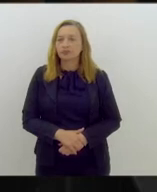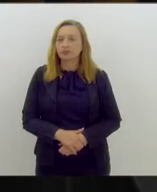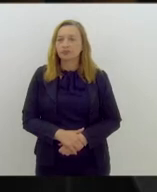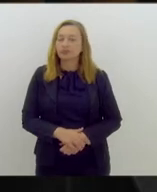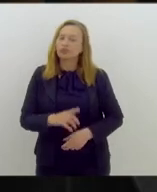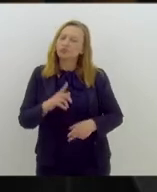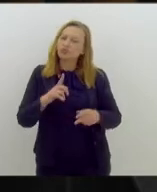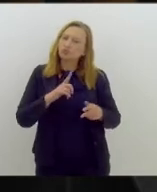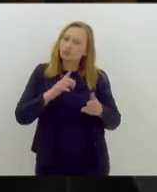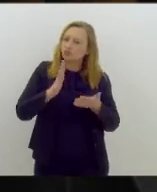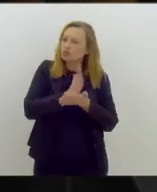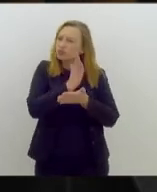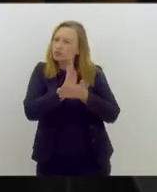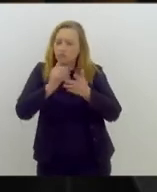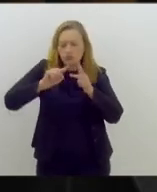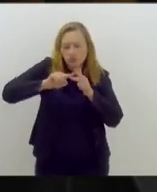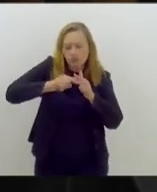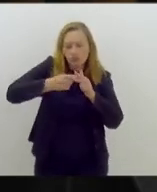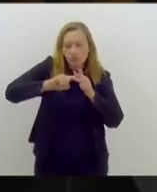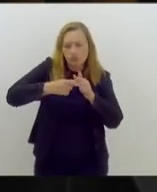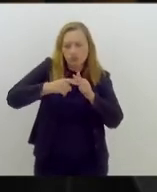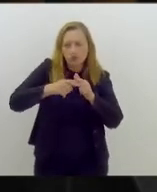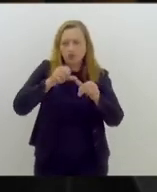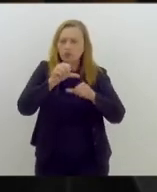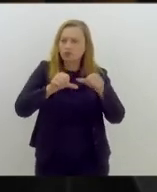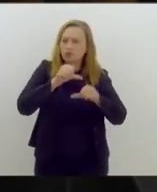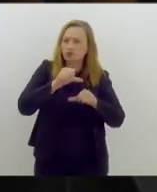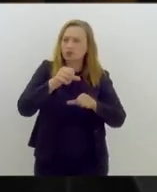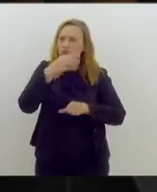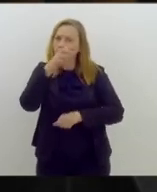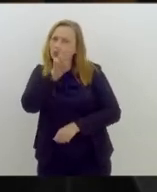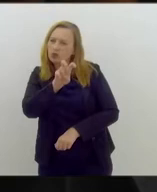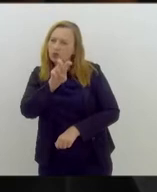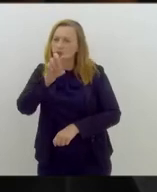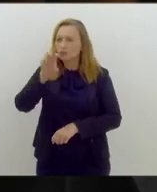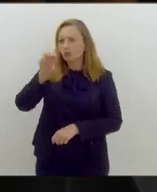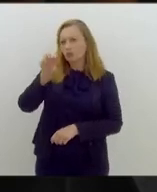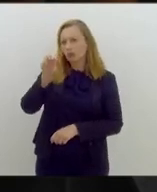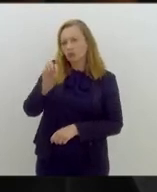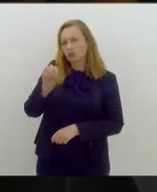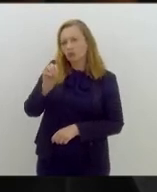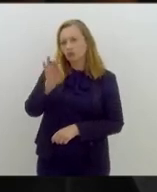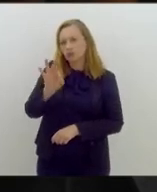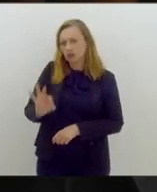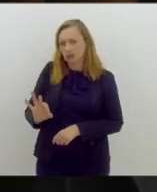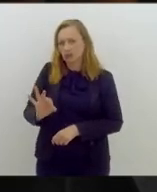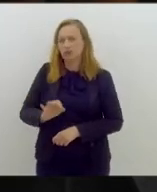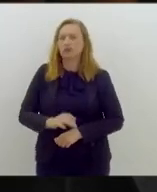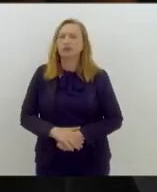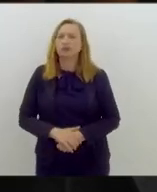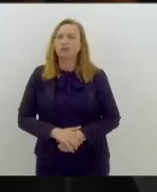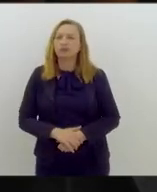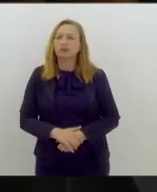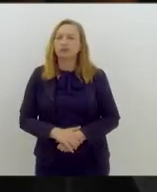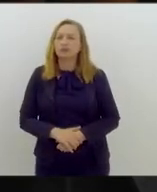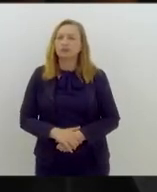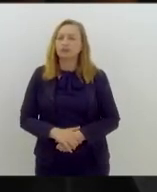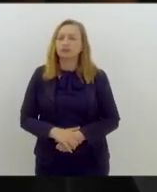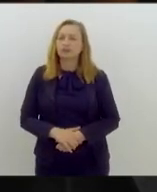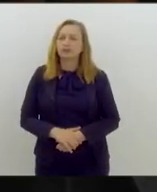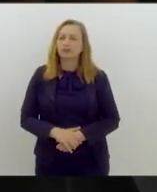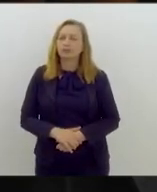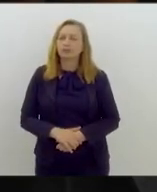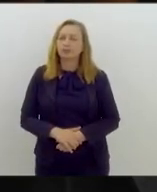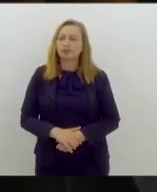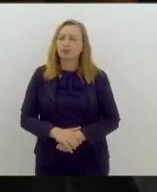modificação uma transformação de 50% dos seus quadros quer seja